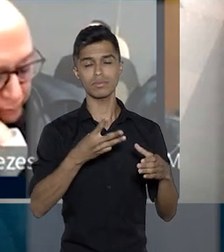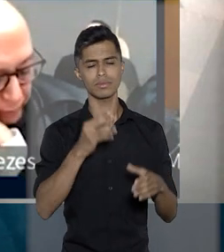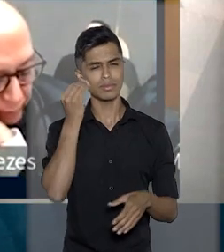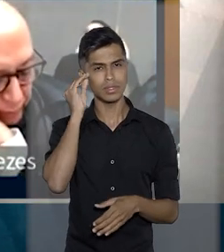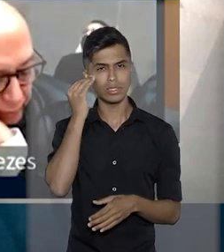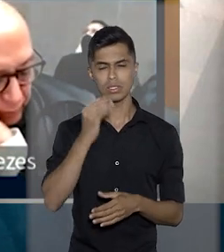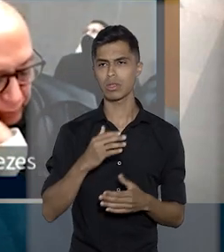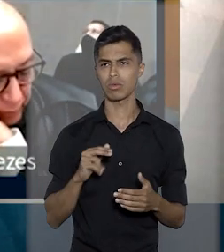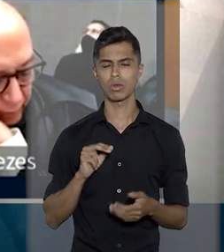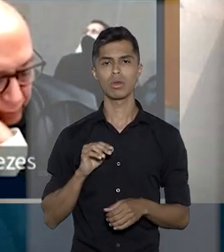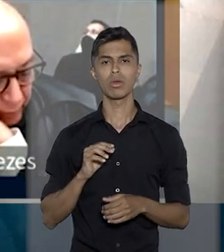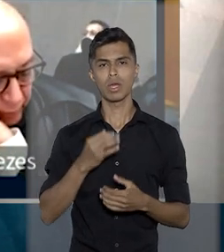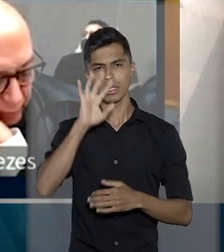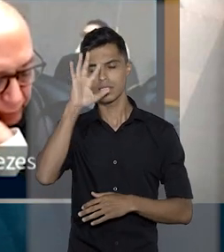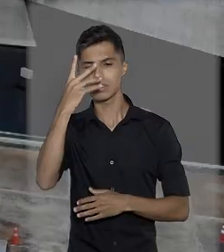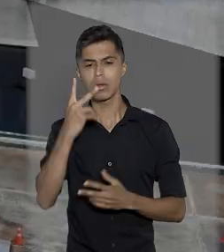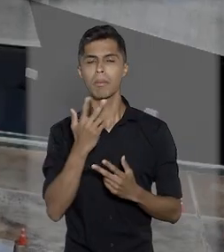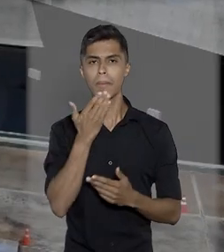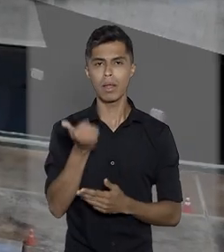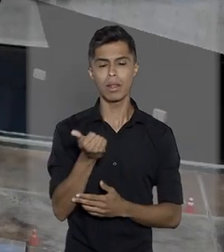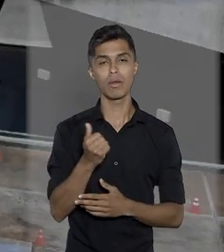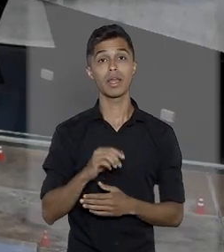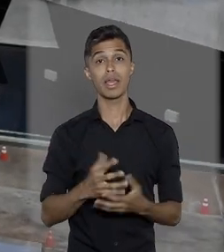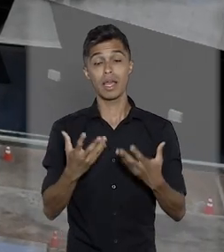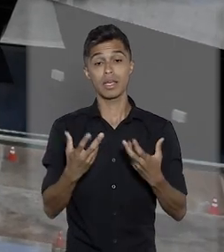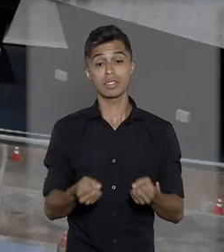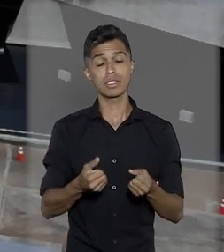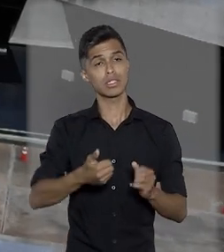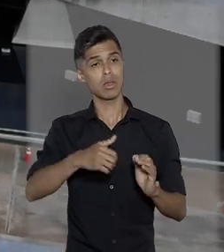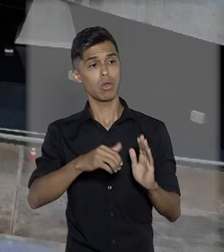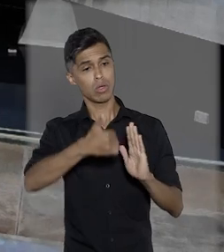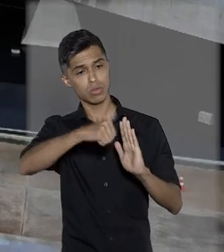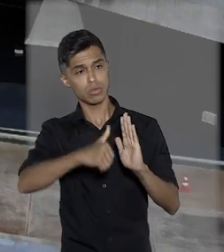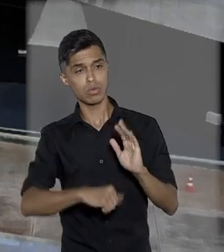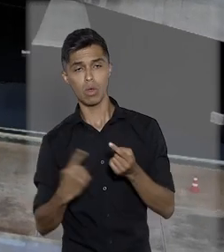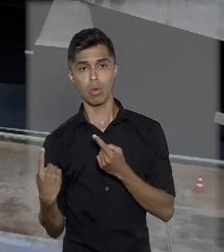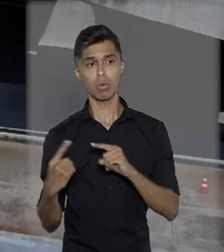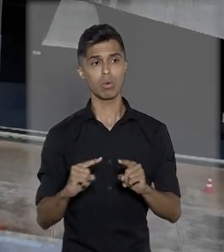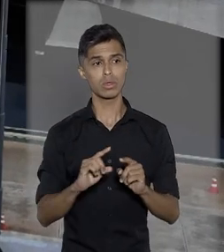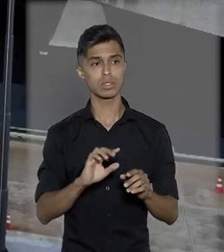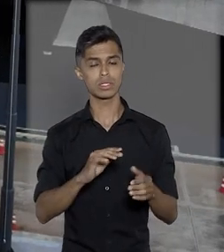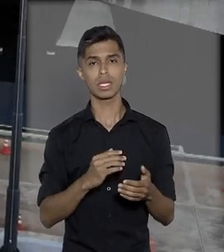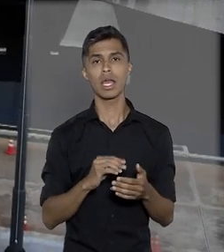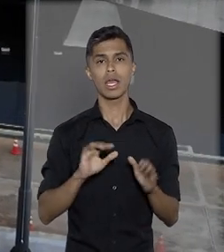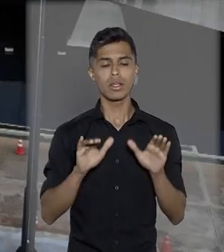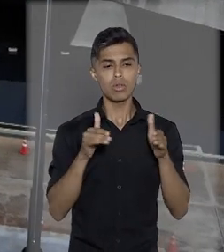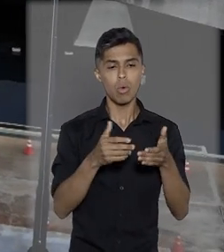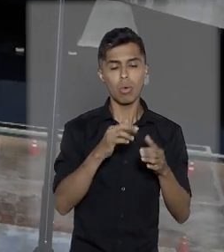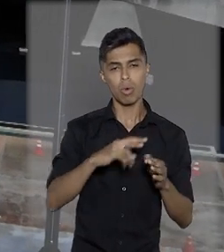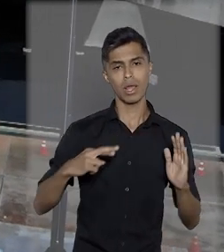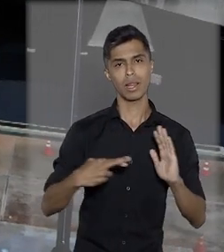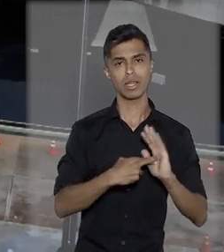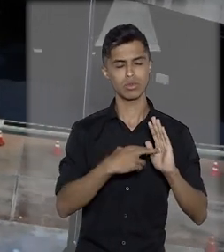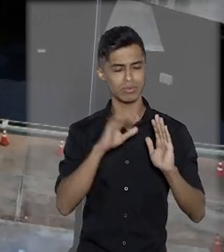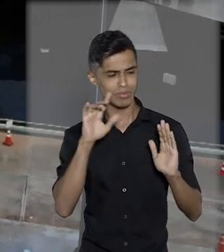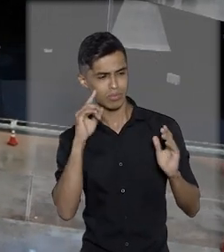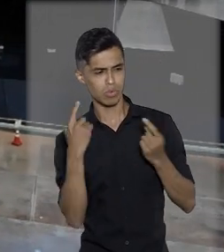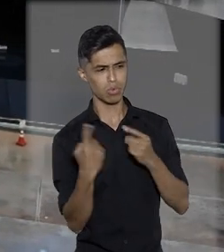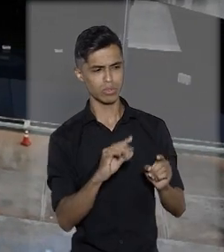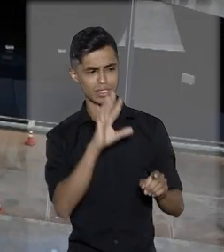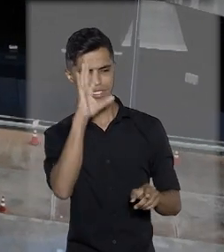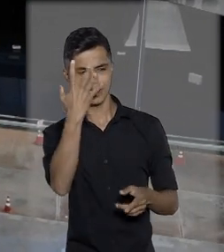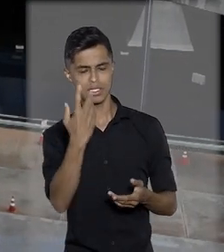entendeu que o posicionamento mais adequado é o de admitir o ajuizamento de revisão criminal contra decisão unipessoal de relator